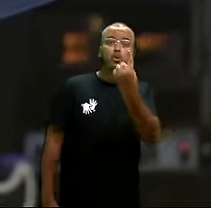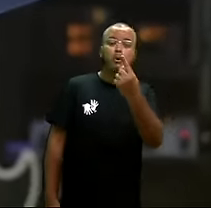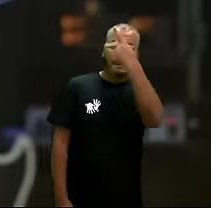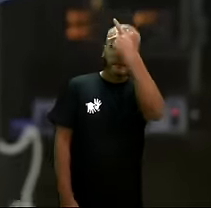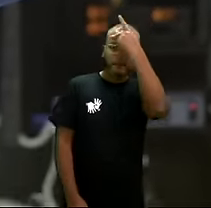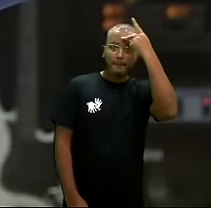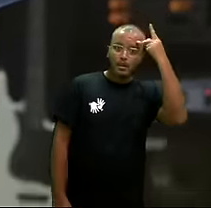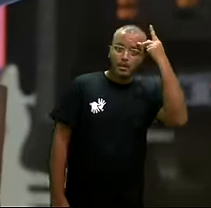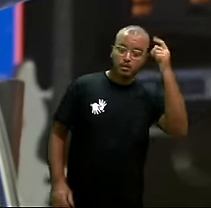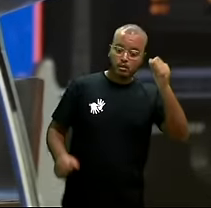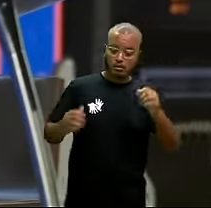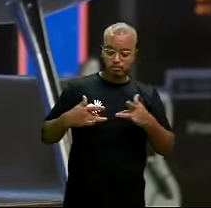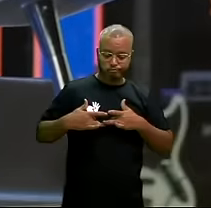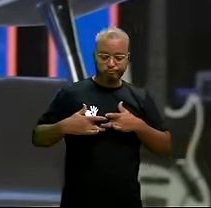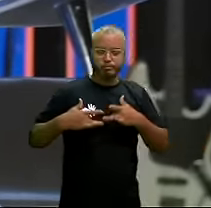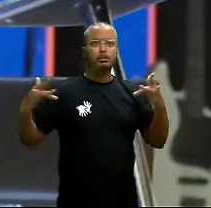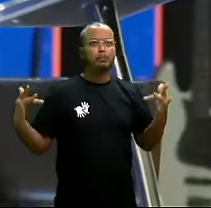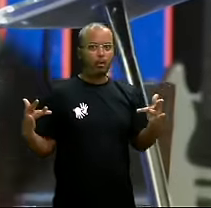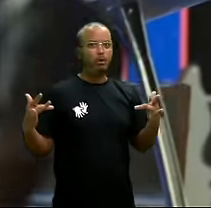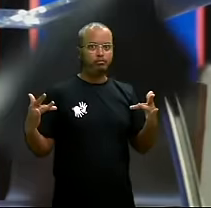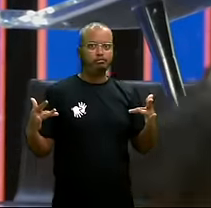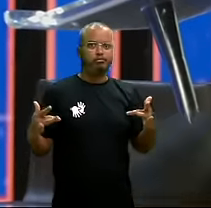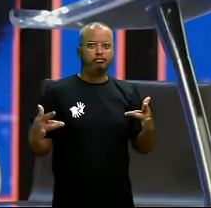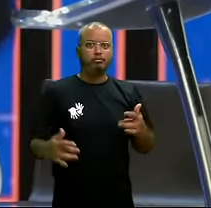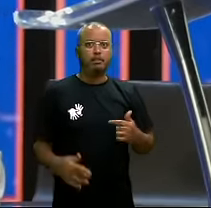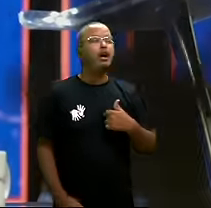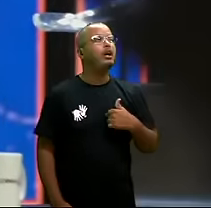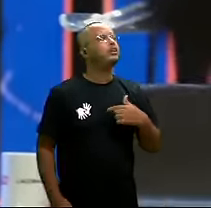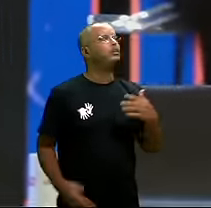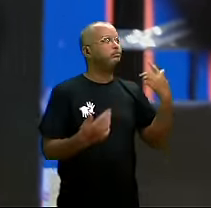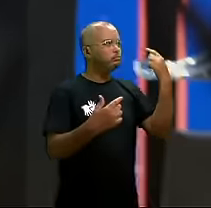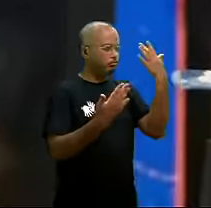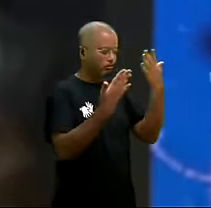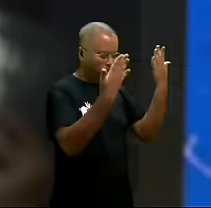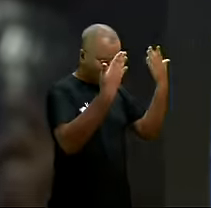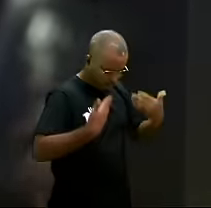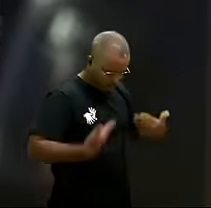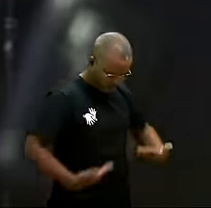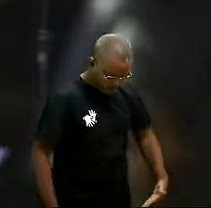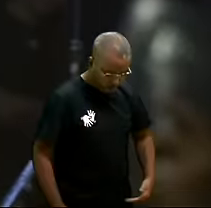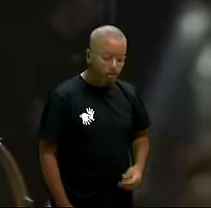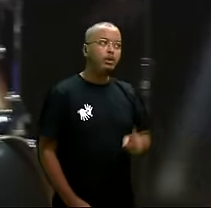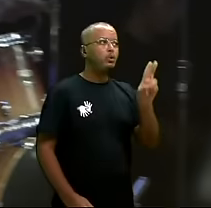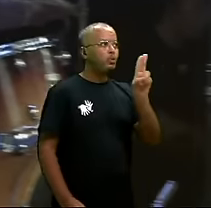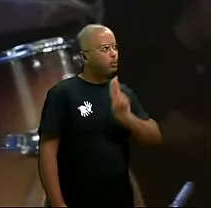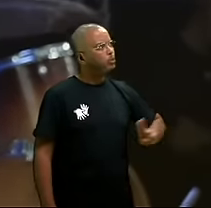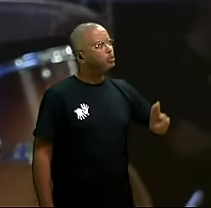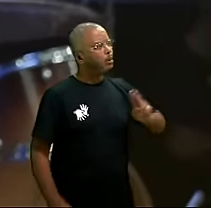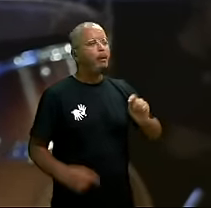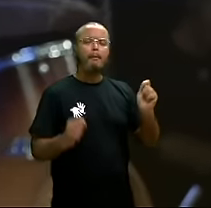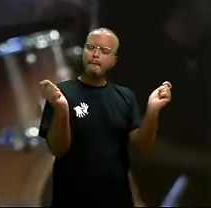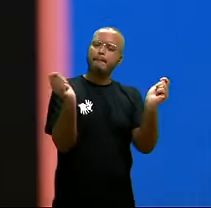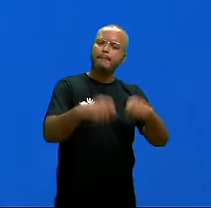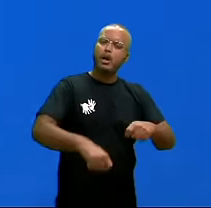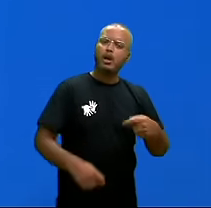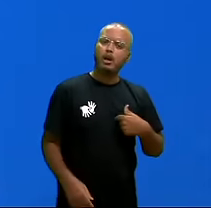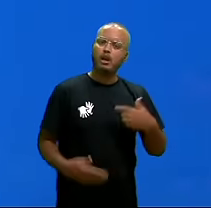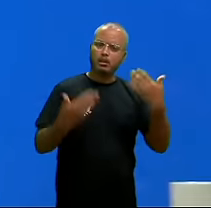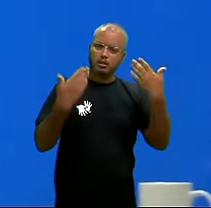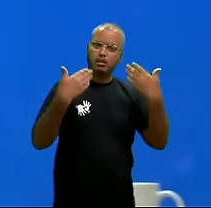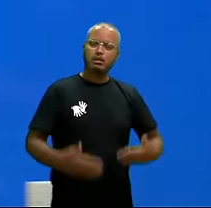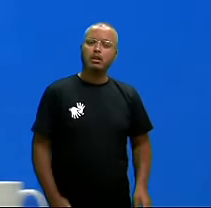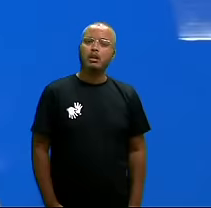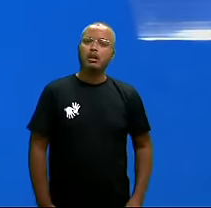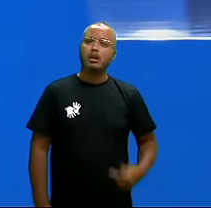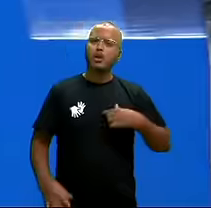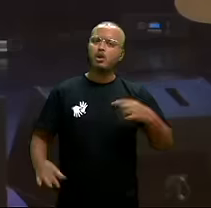só preciso de um homem disposto, eu só preciso de alguém para dizer, a minha boca está aqui, pode falar, meu corpo está aqui, pode usar, eu estou aqui, minhas pernas